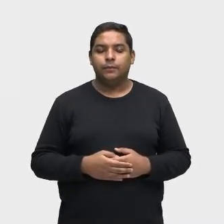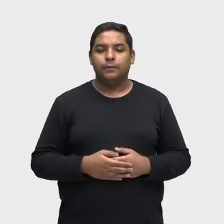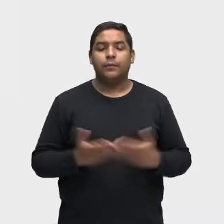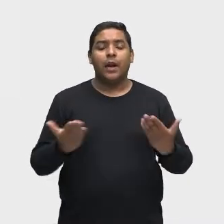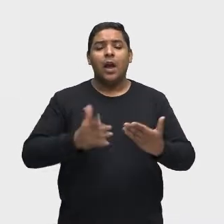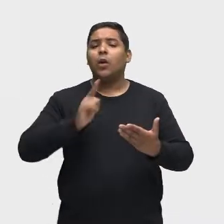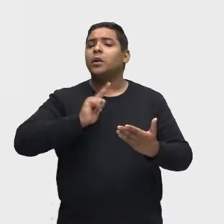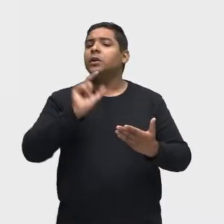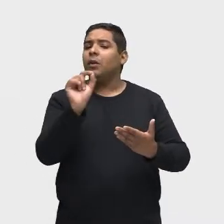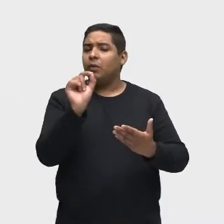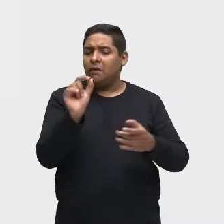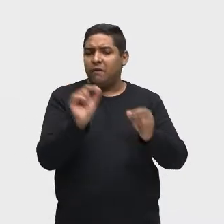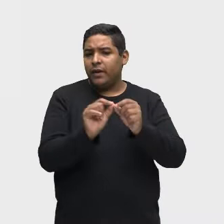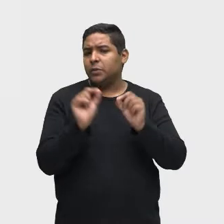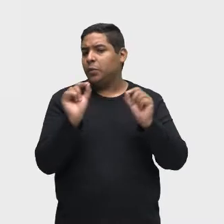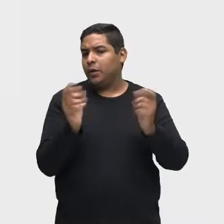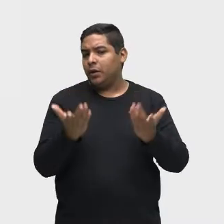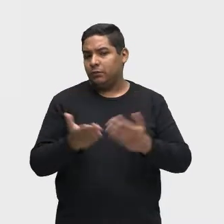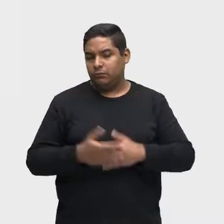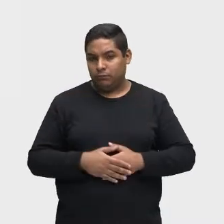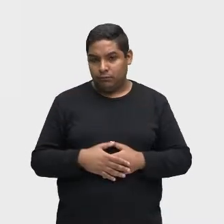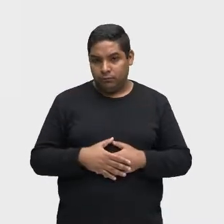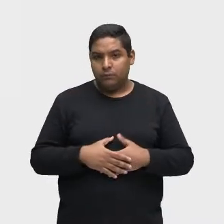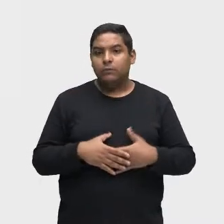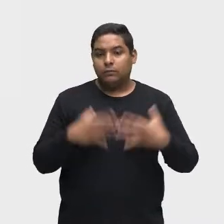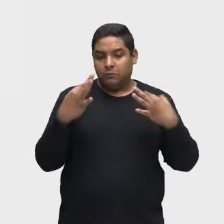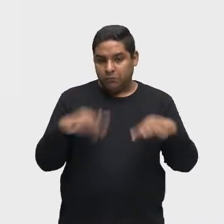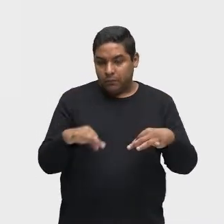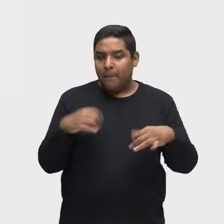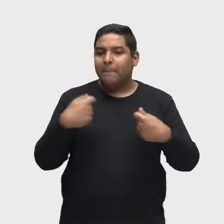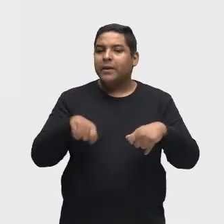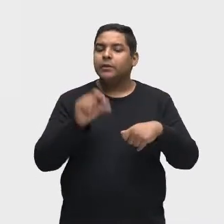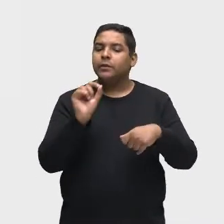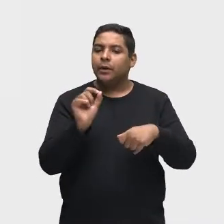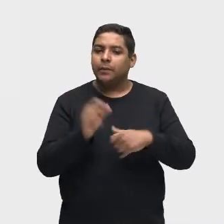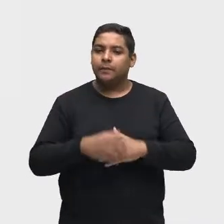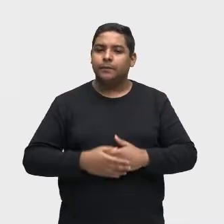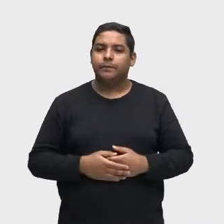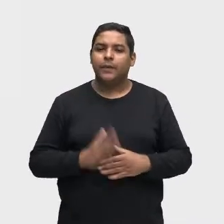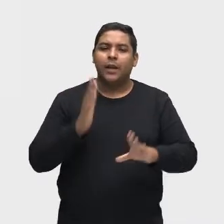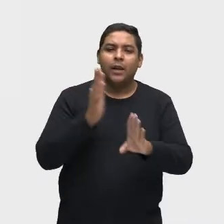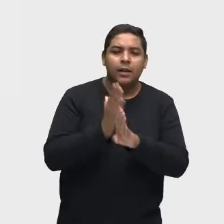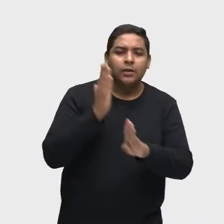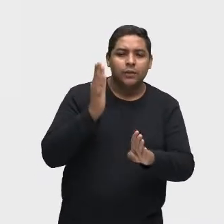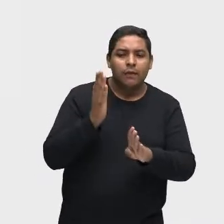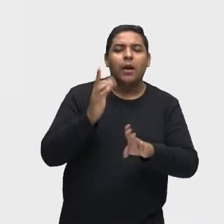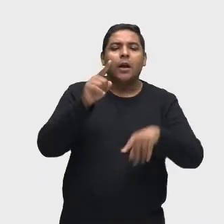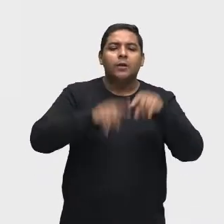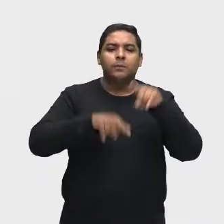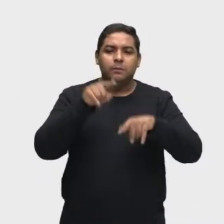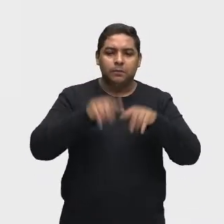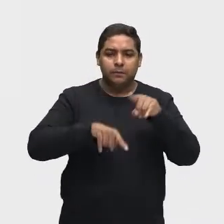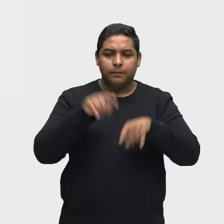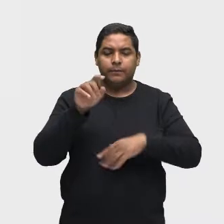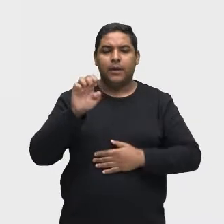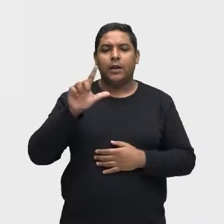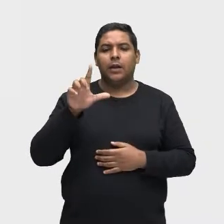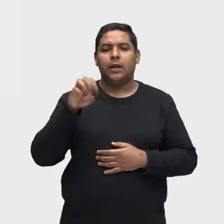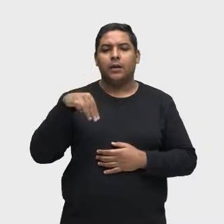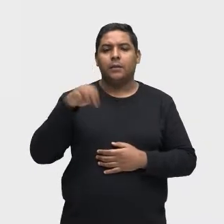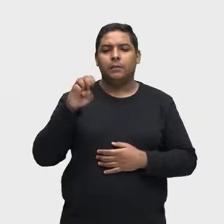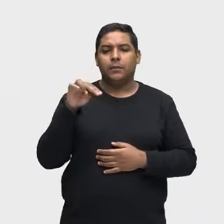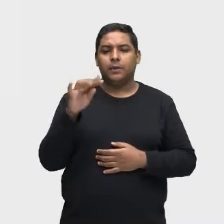que fazer? Nós temos que fazer exatamente o seguinte. Então, identificando agora aí os elementos. Onde eu